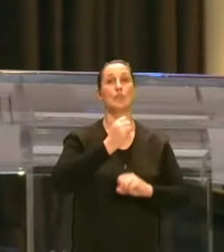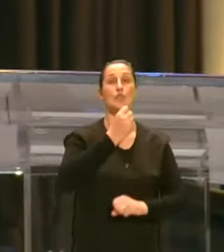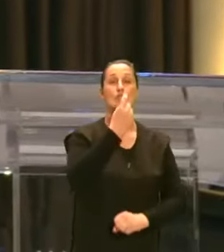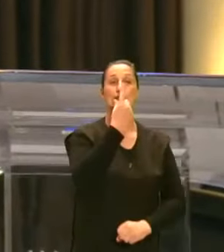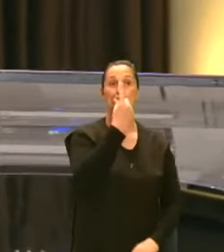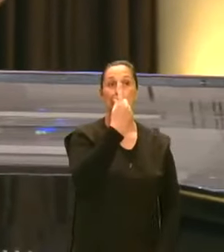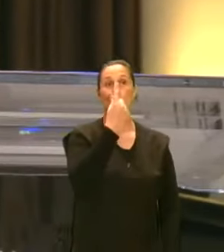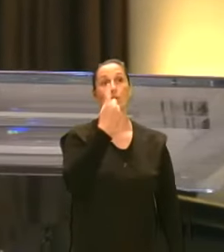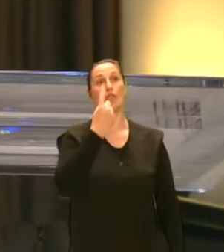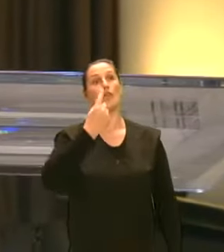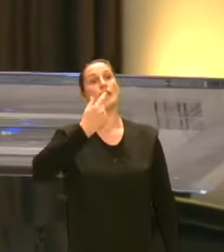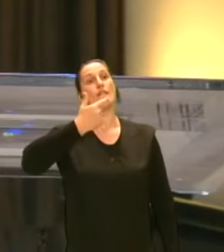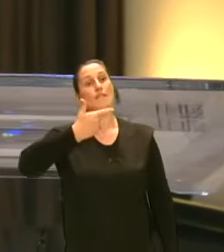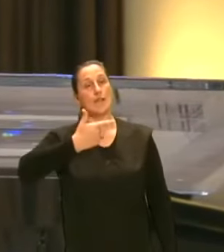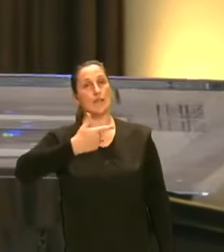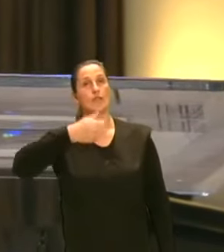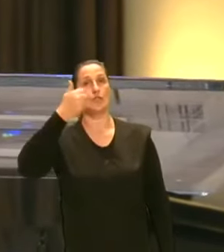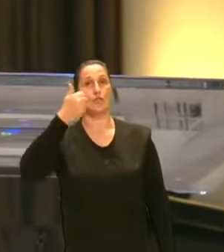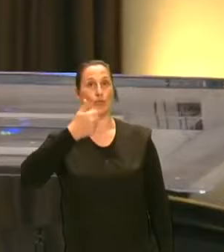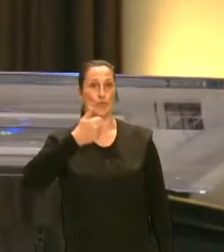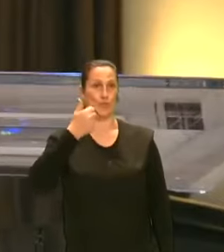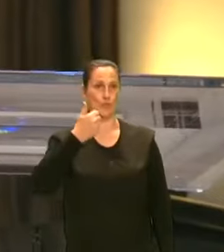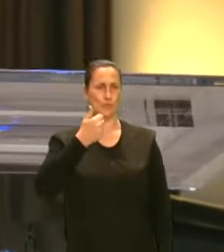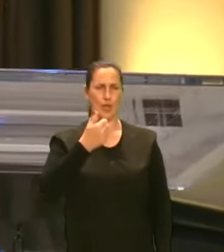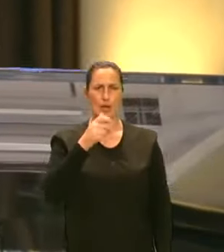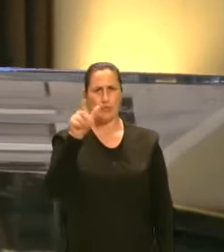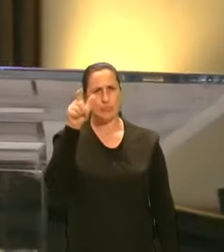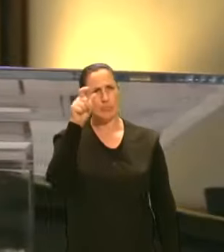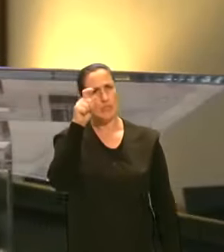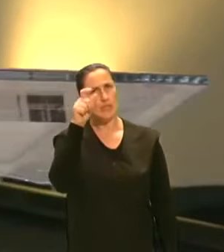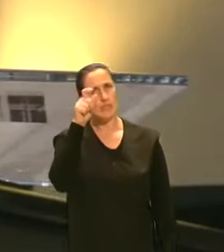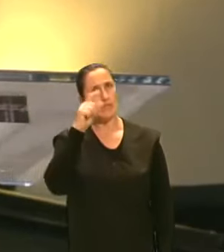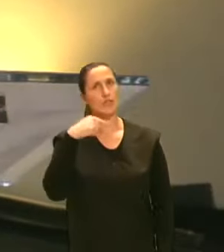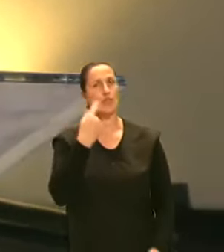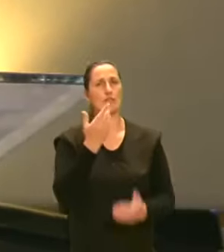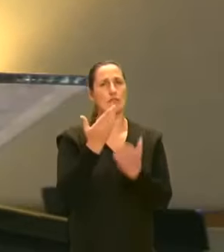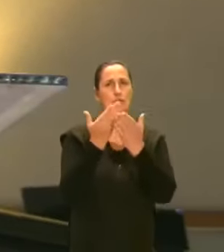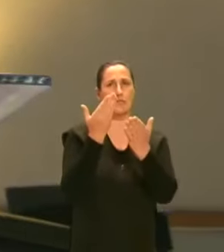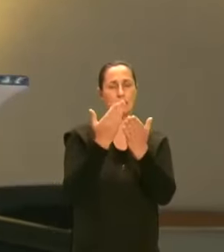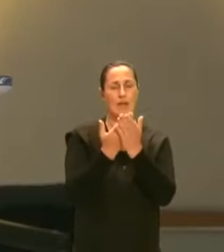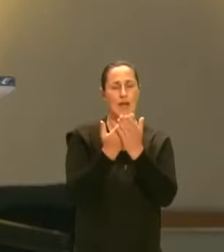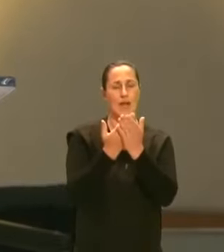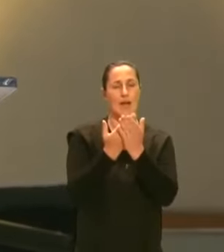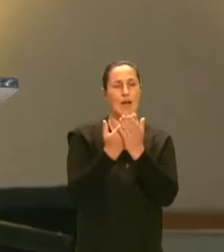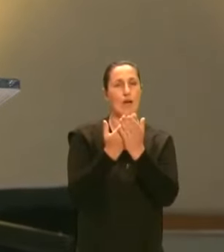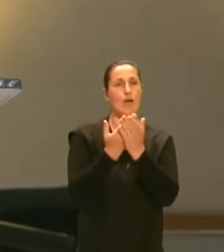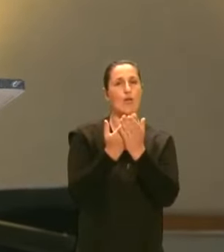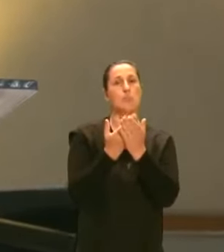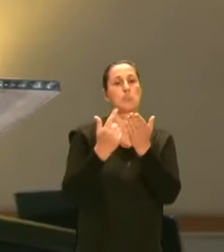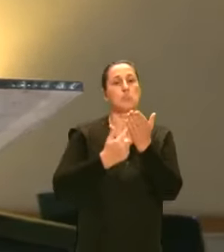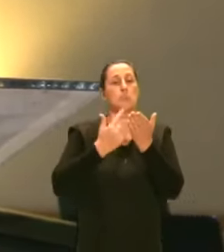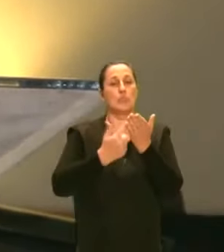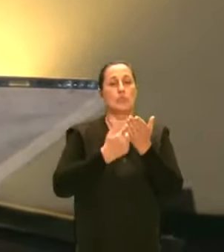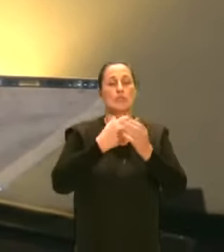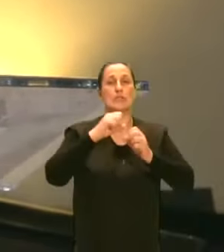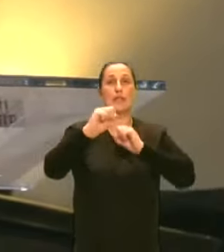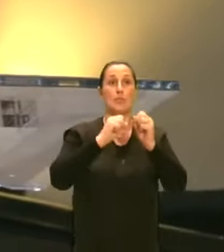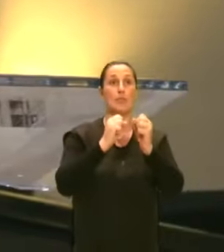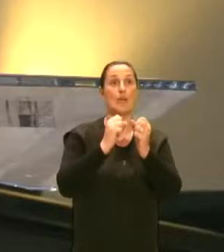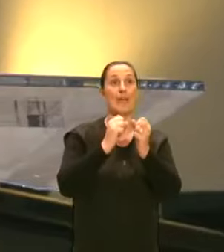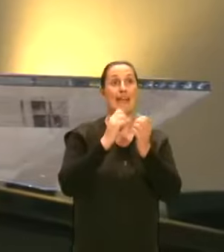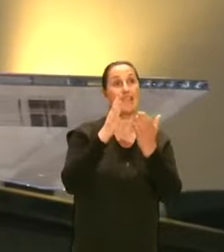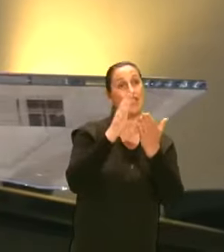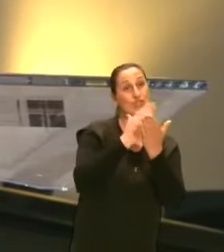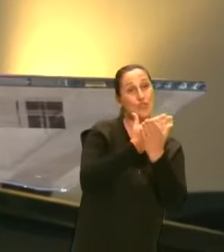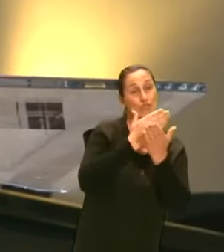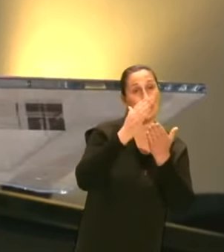E é interessante a gente estudar o livro de Salmos, porque o livro de Salmos ele é dividido em 5 grandes livros, 5 tomos,